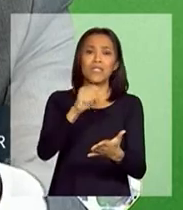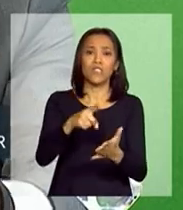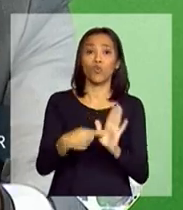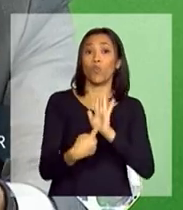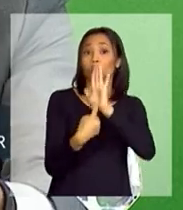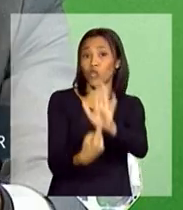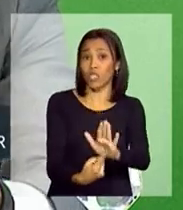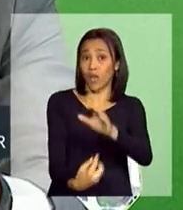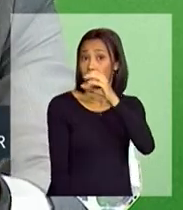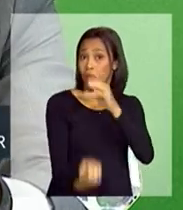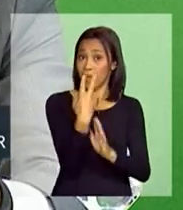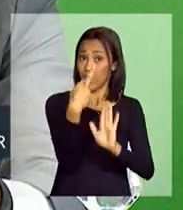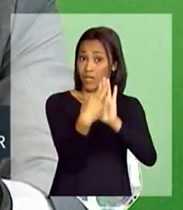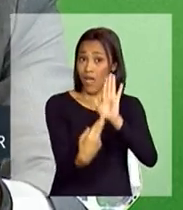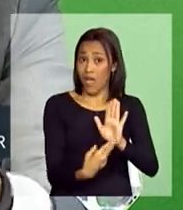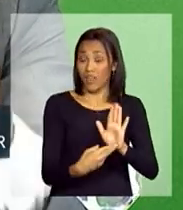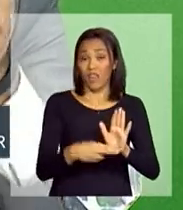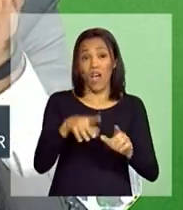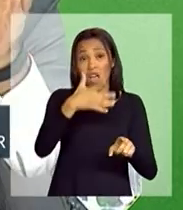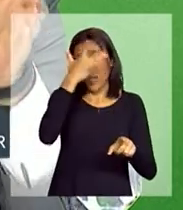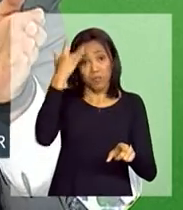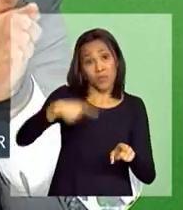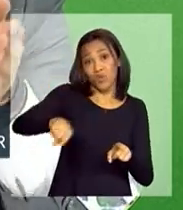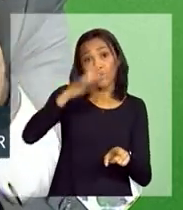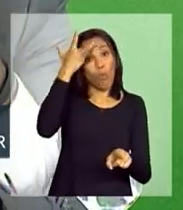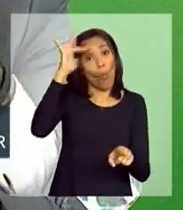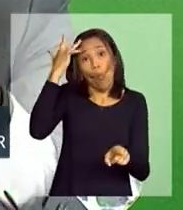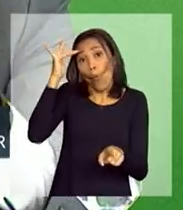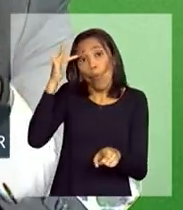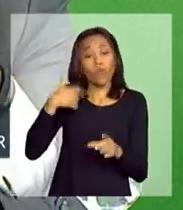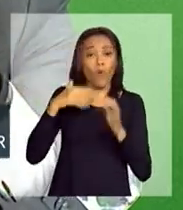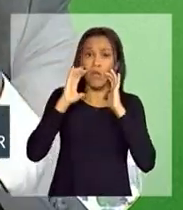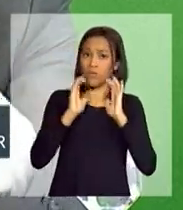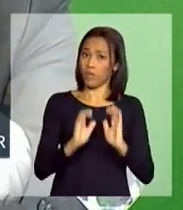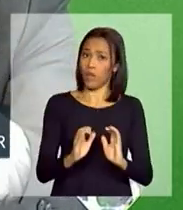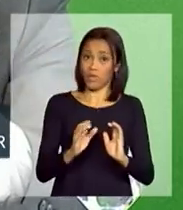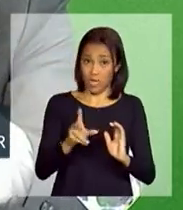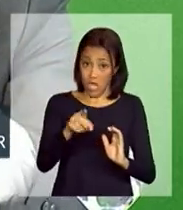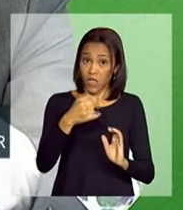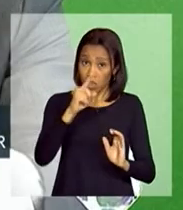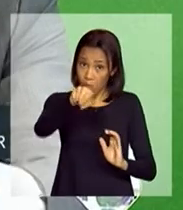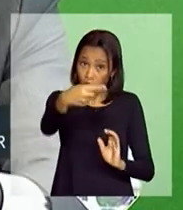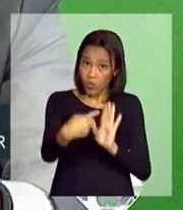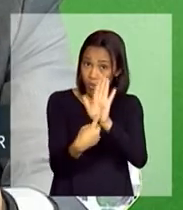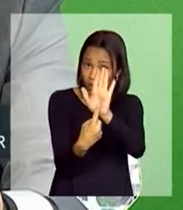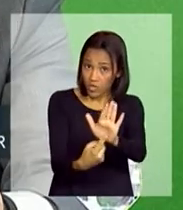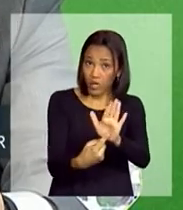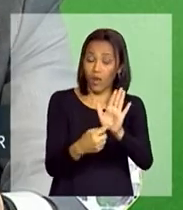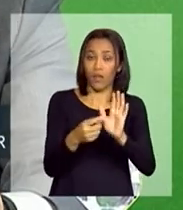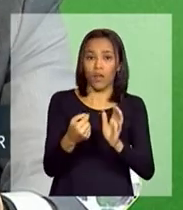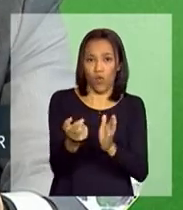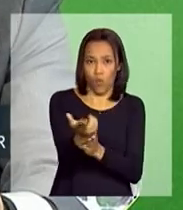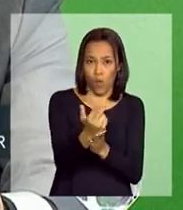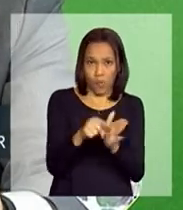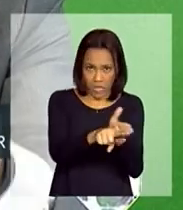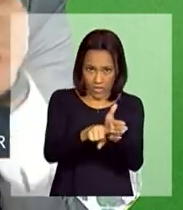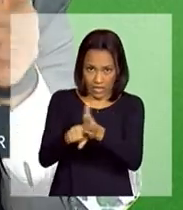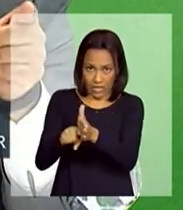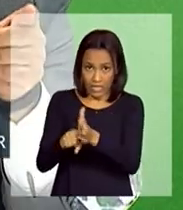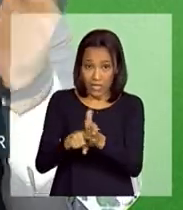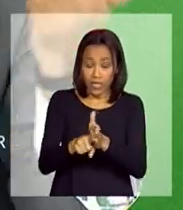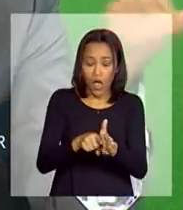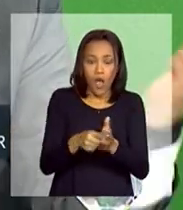a um desrespeito cotidiano se você convida você vê o nosso mapa depois e demandas no PROCON